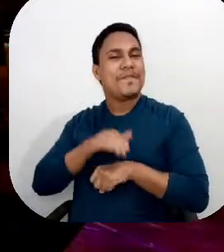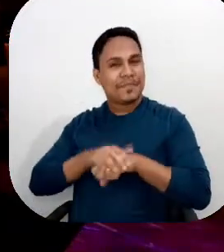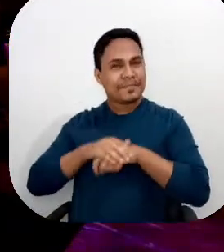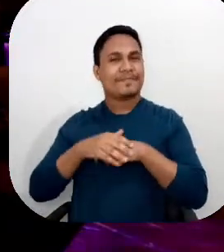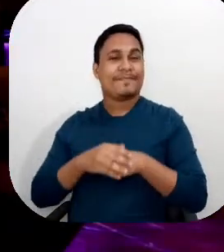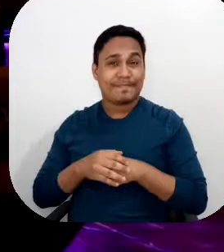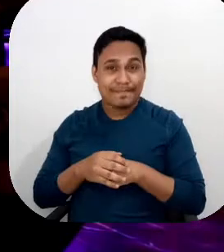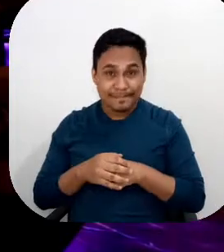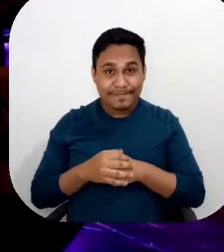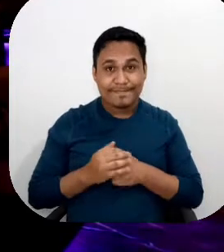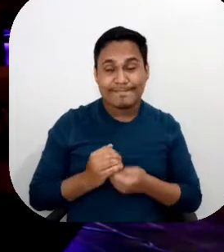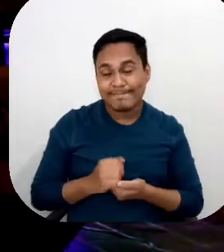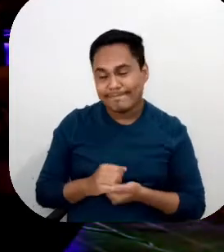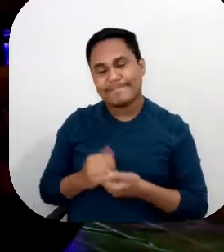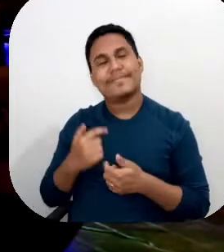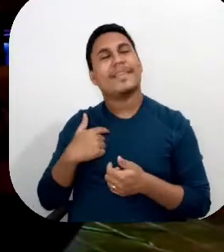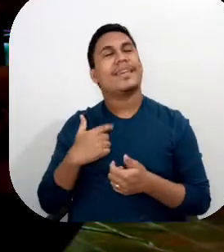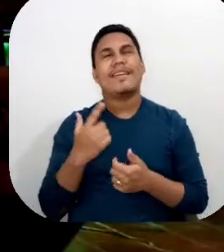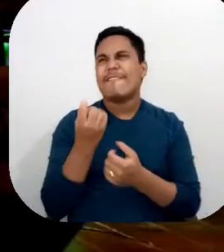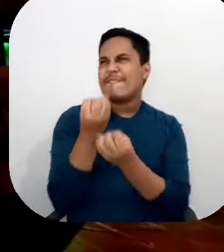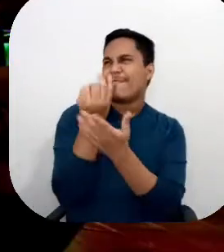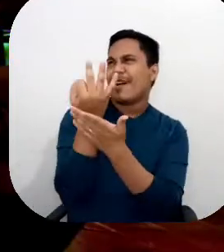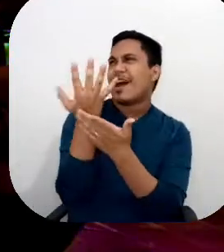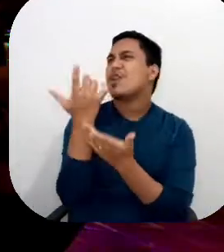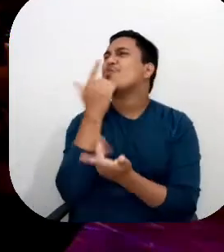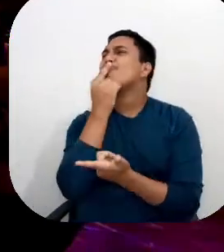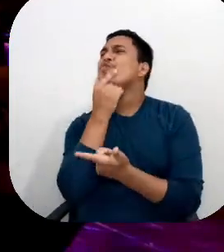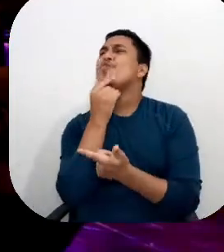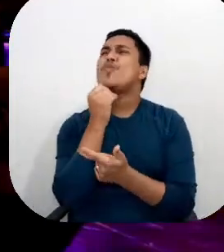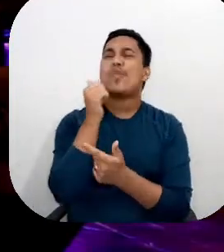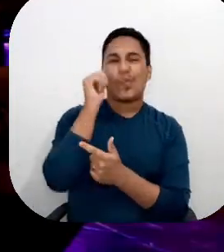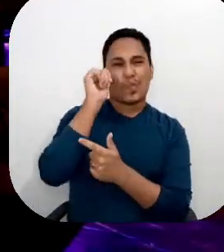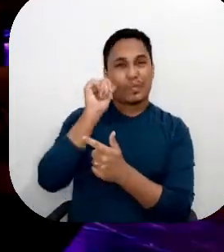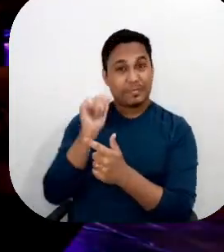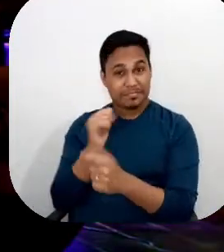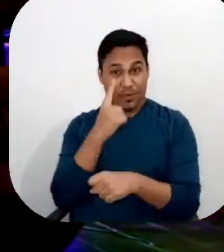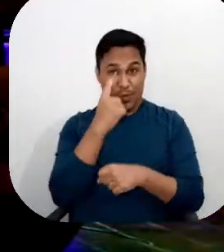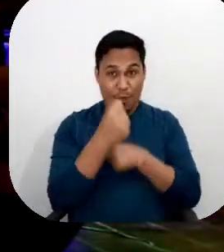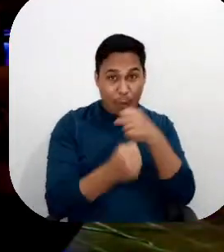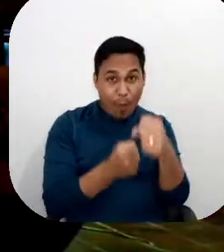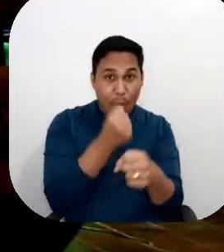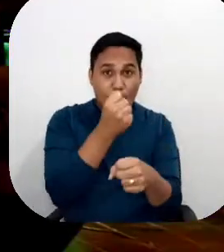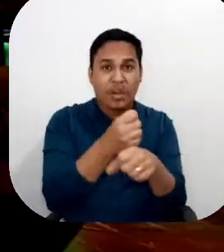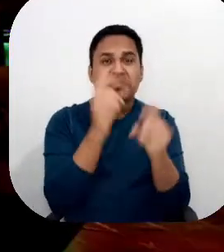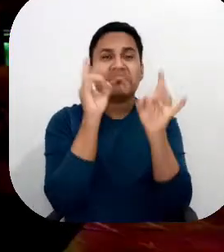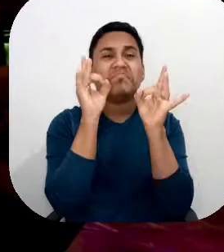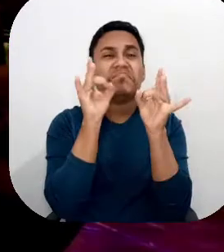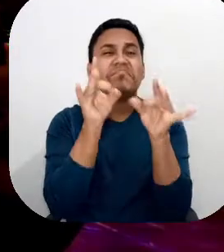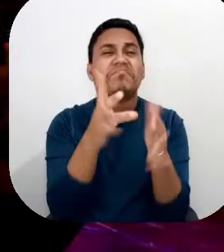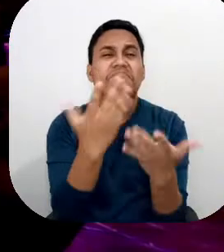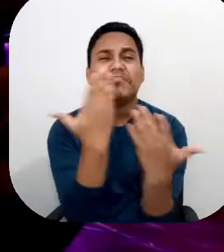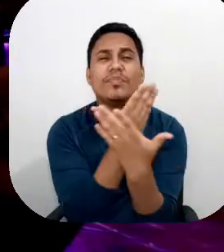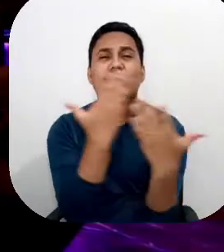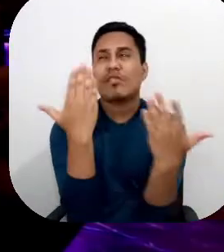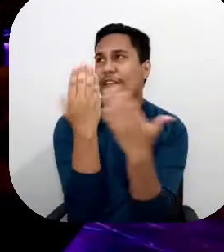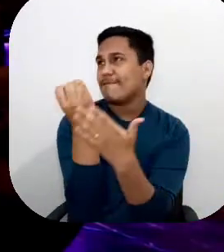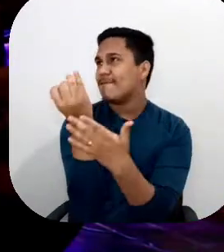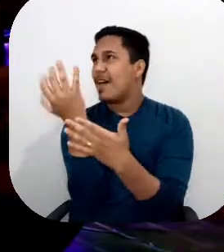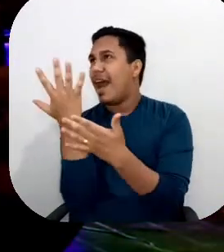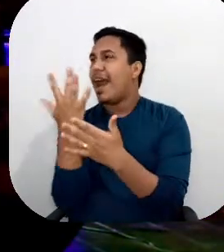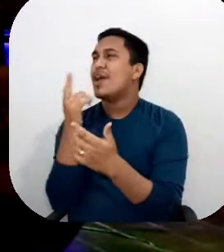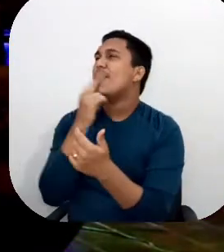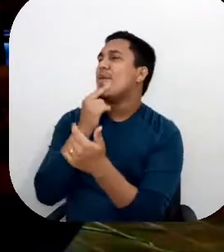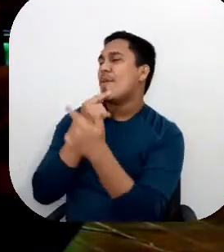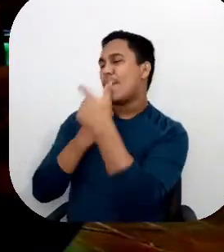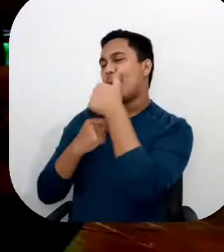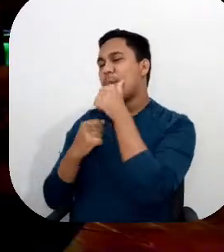muito mais. São mais de 365 dias sem te ver.